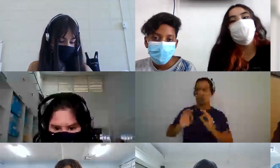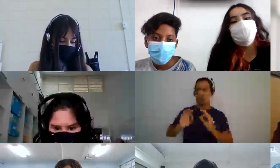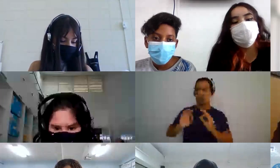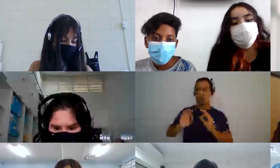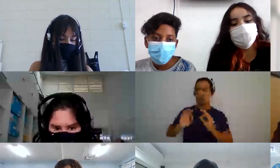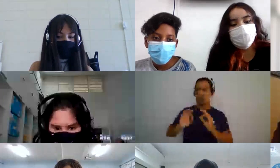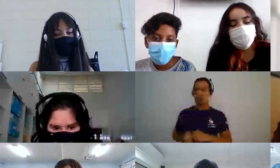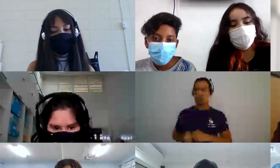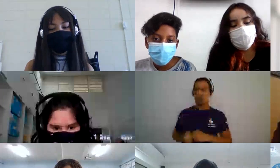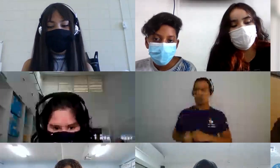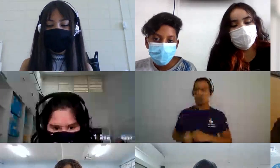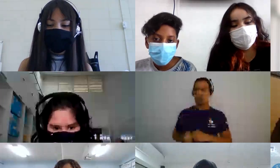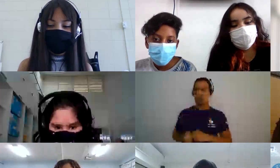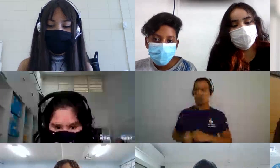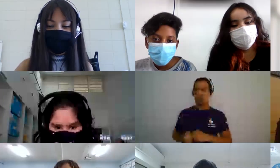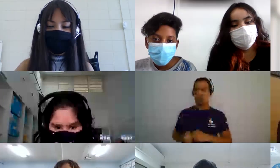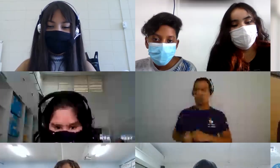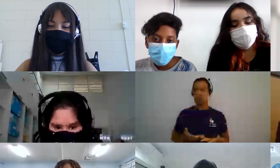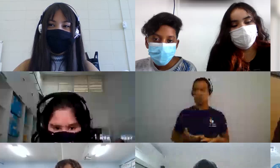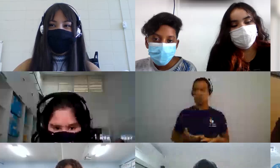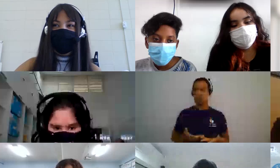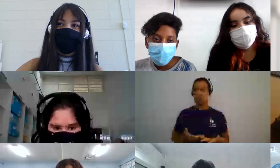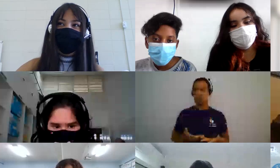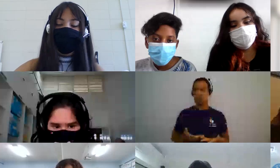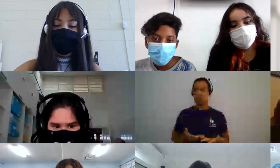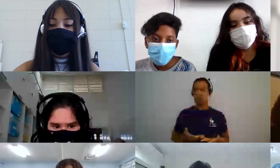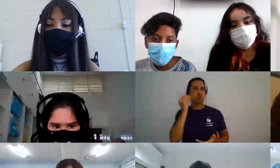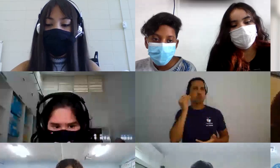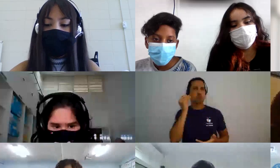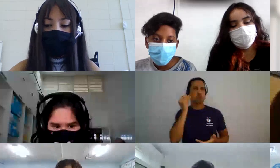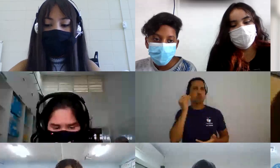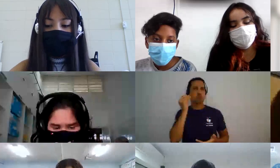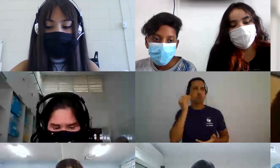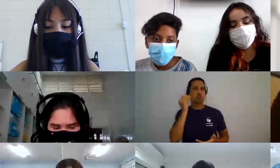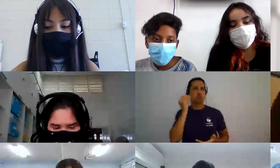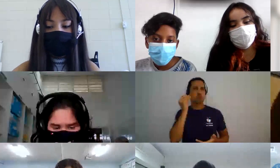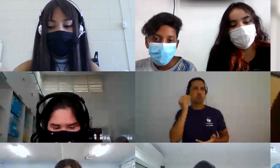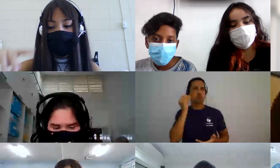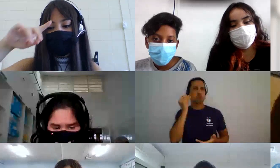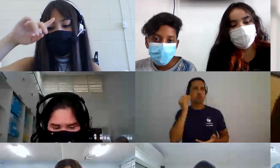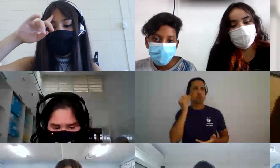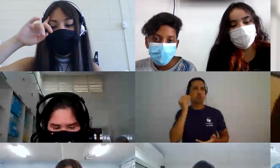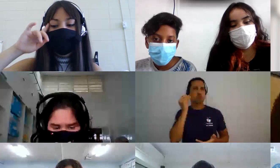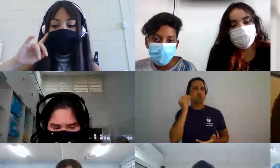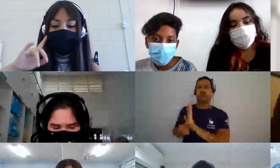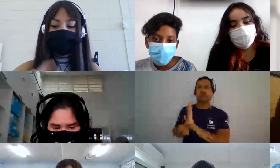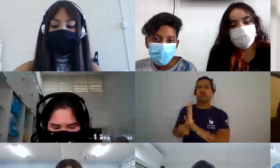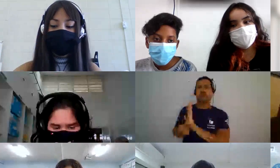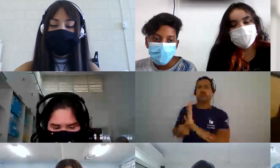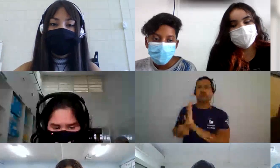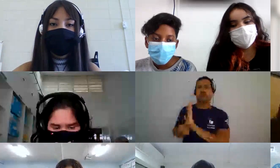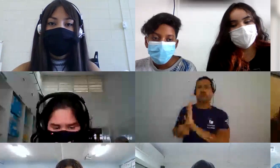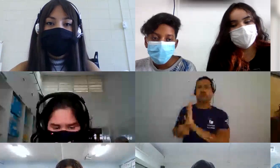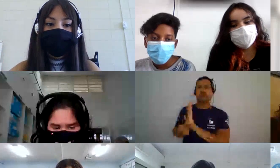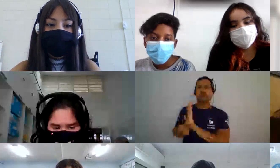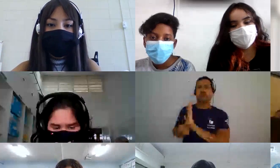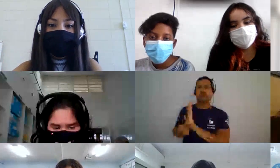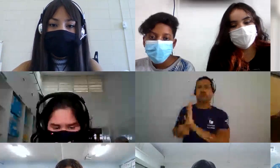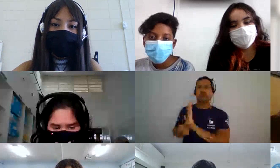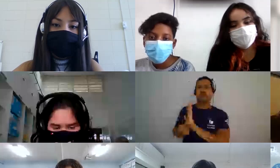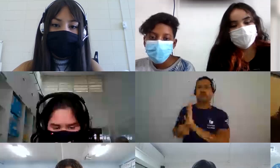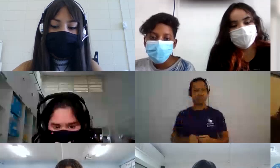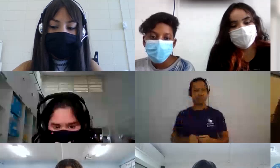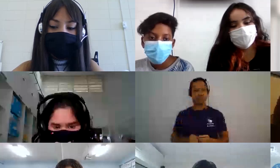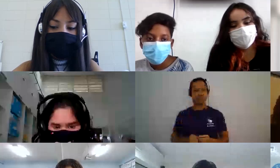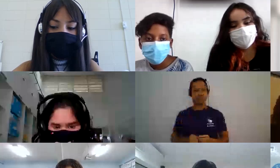mico, sabe? É meio mico você dar um beijo na frente de todo mundo. É meio mico você ficar na minha frente,